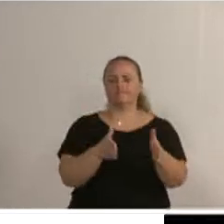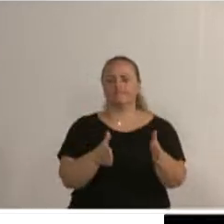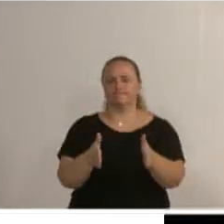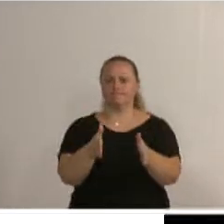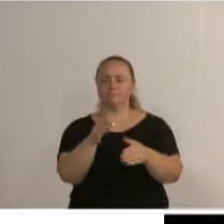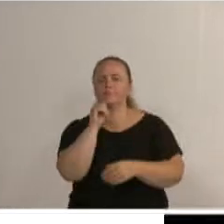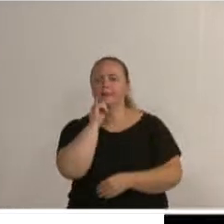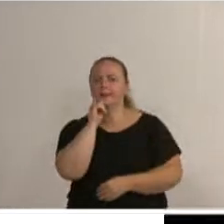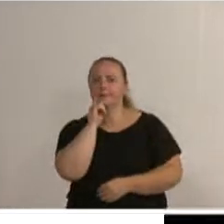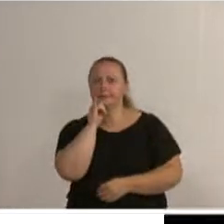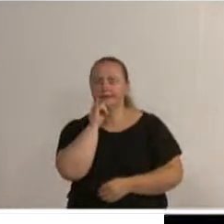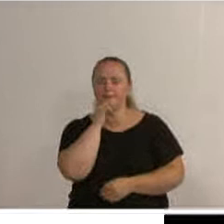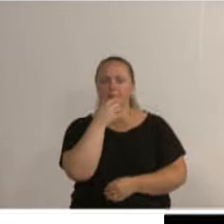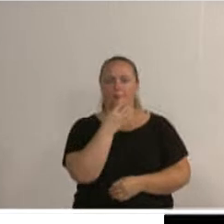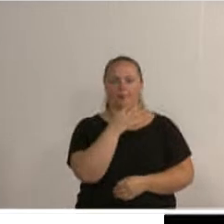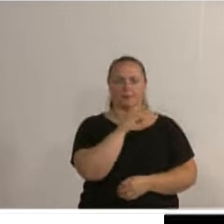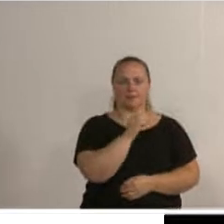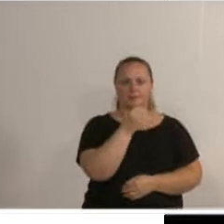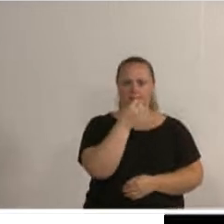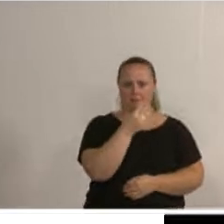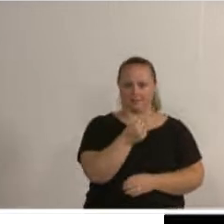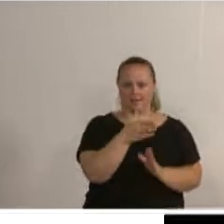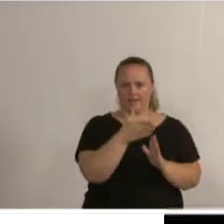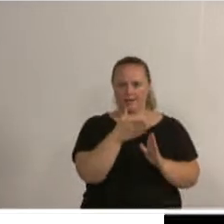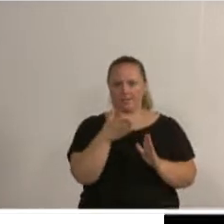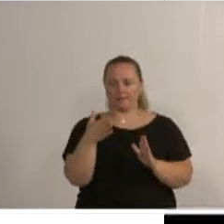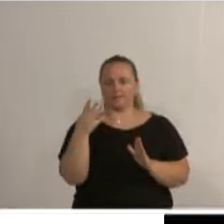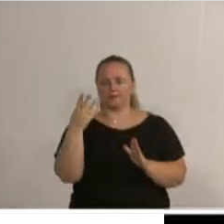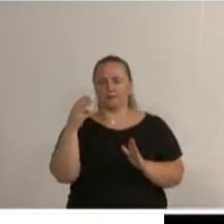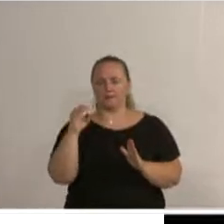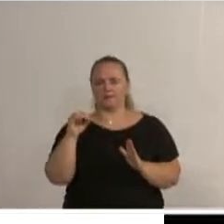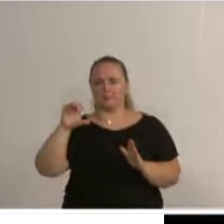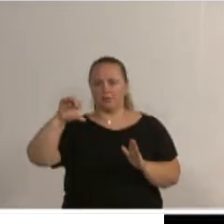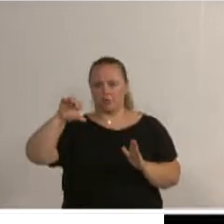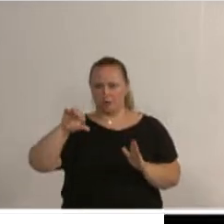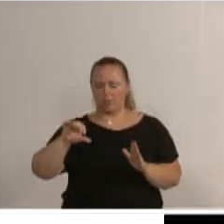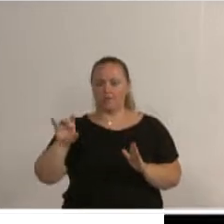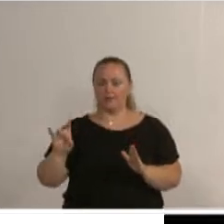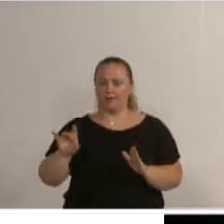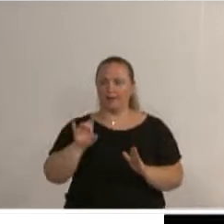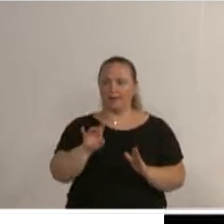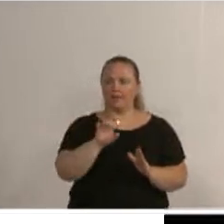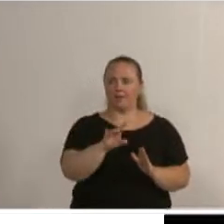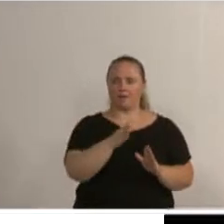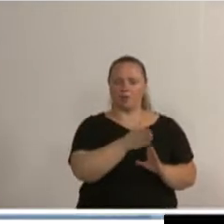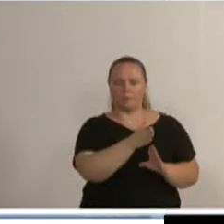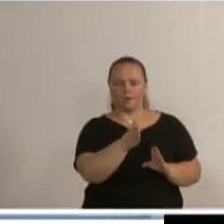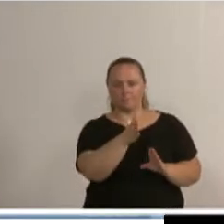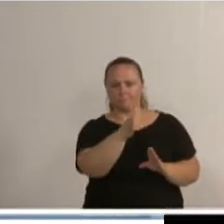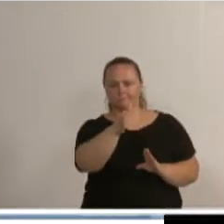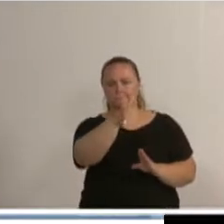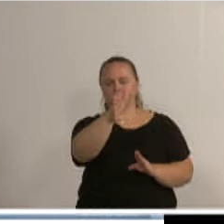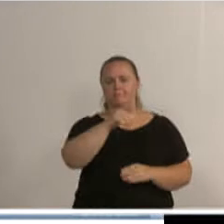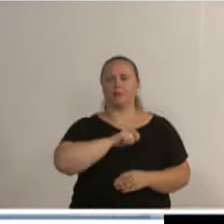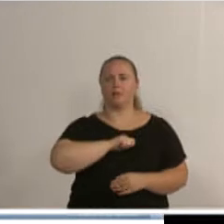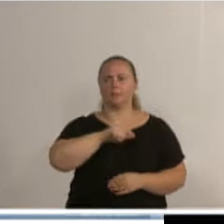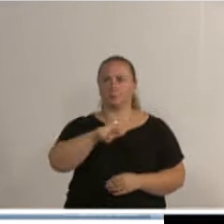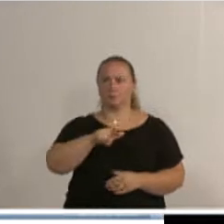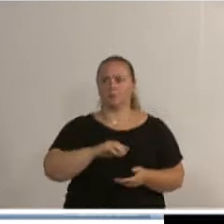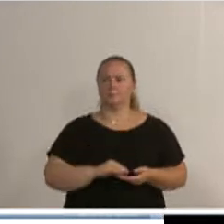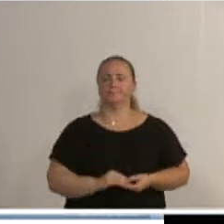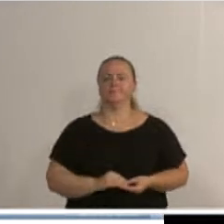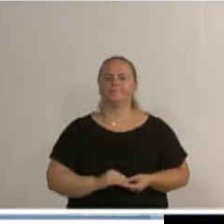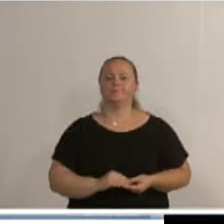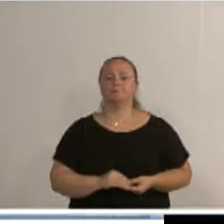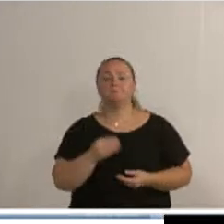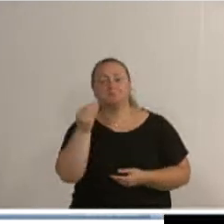da linha 403 com a 409, que hoje ela está distribuída, cada uma opera nesse caminho azul. A proposta é que seja uma